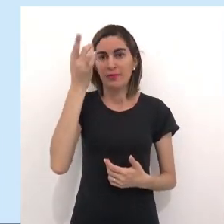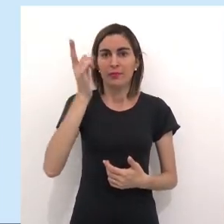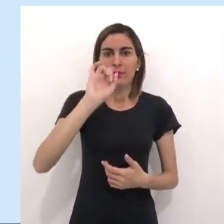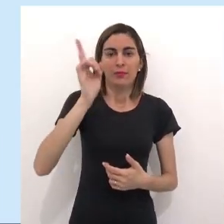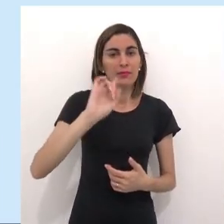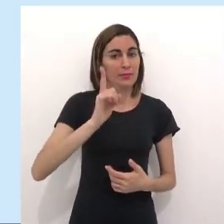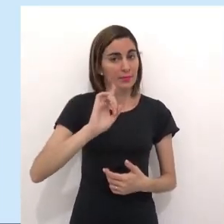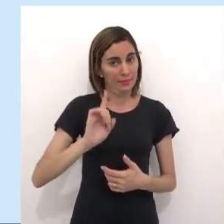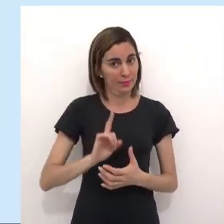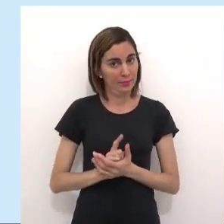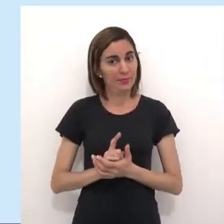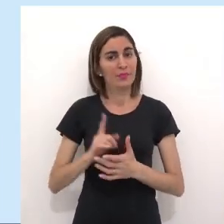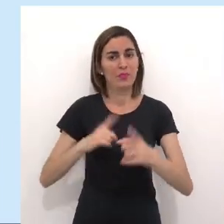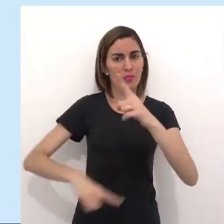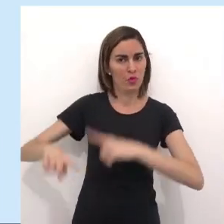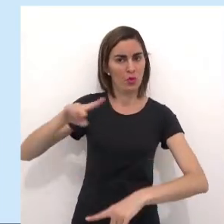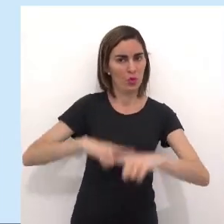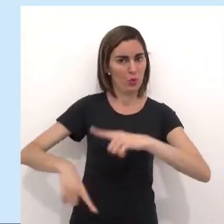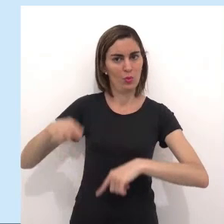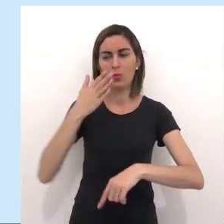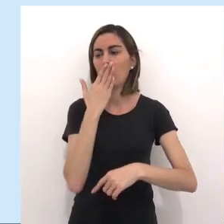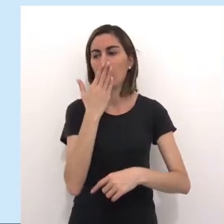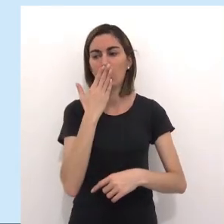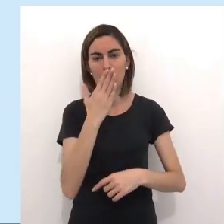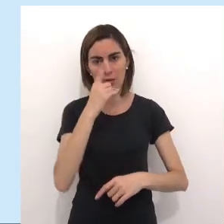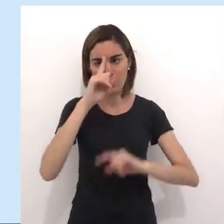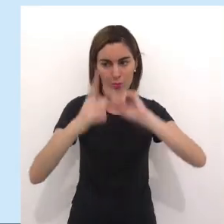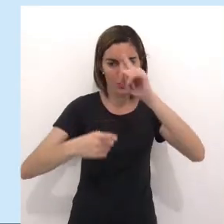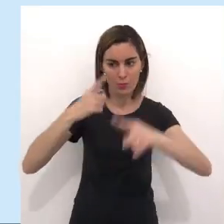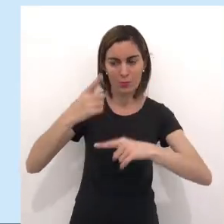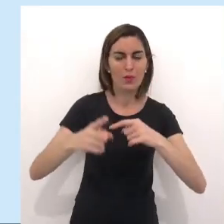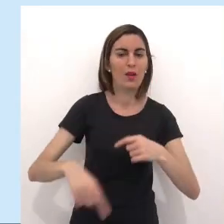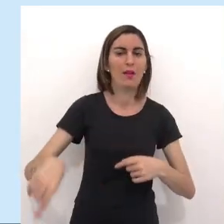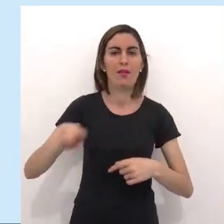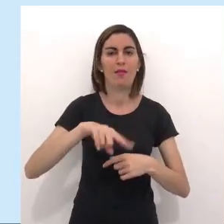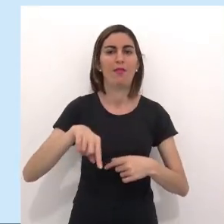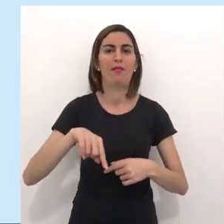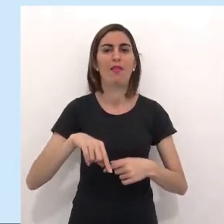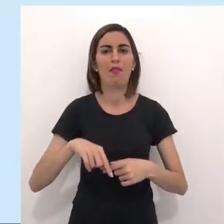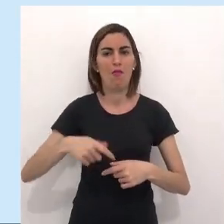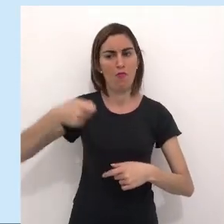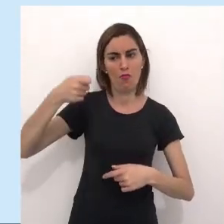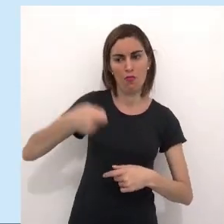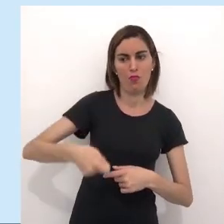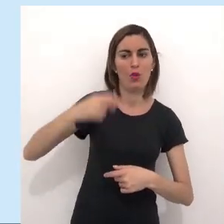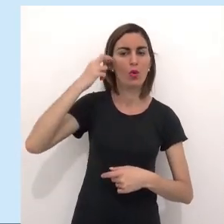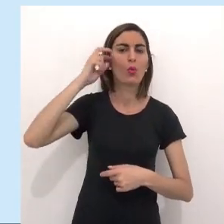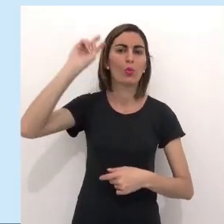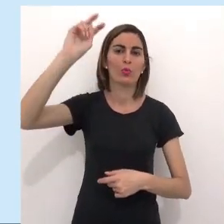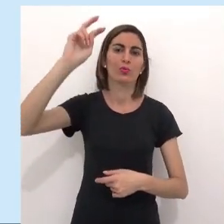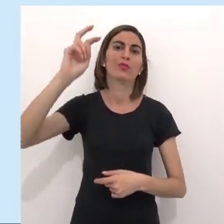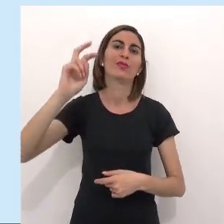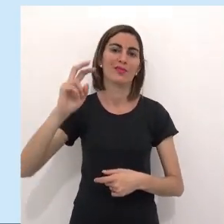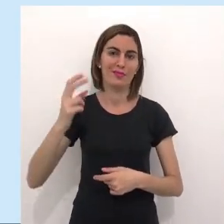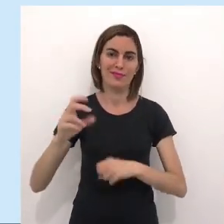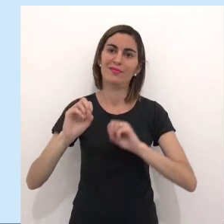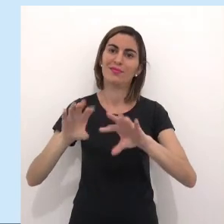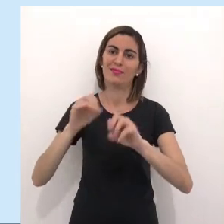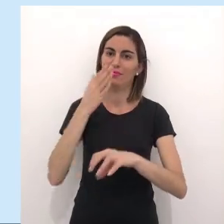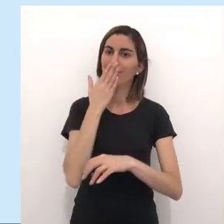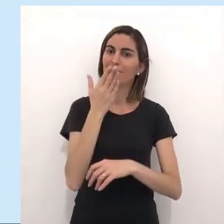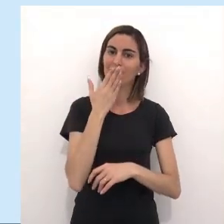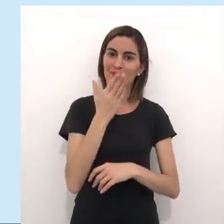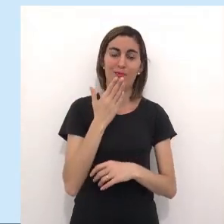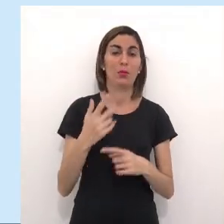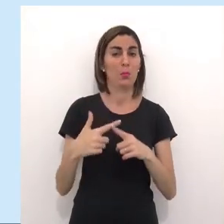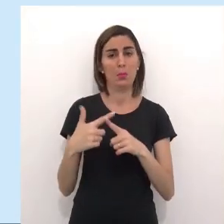fácil a dominação dos nativos. Não seria fácil a imposição de uma cultura nos nativos, porque